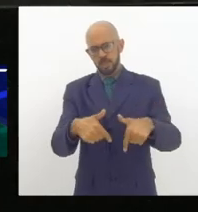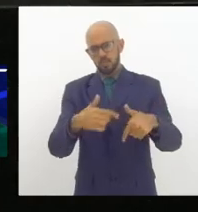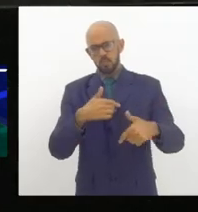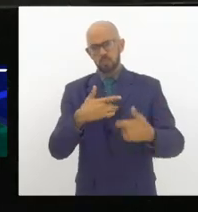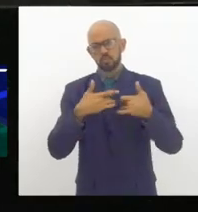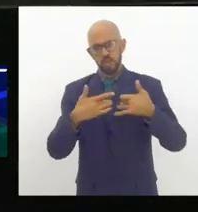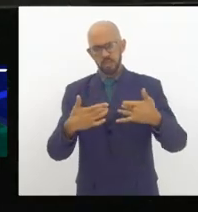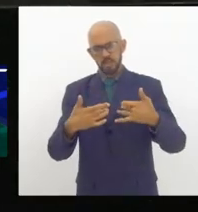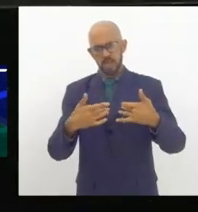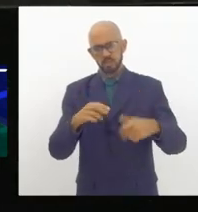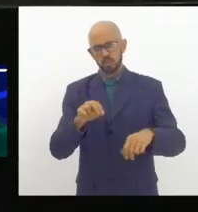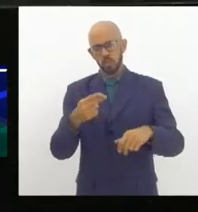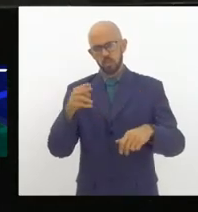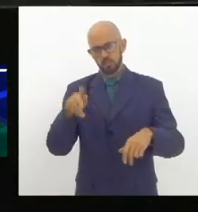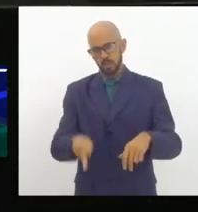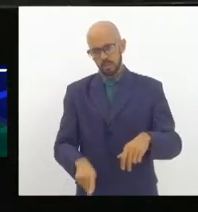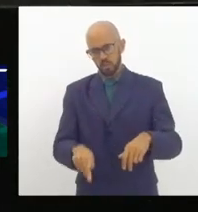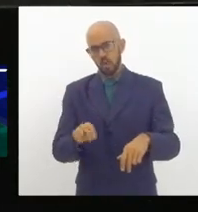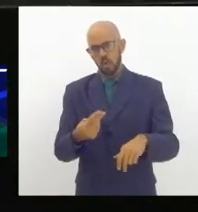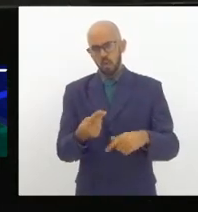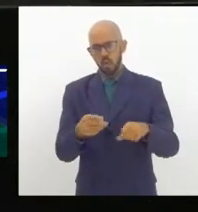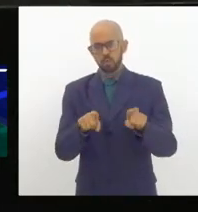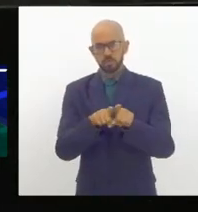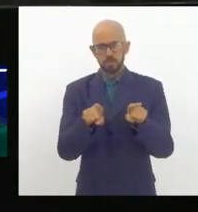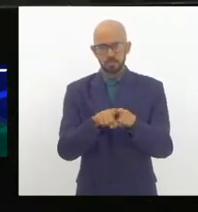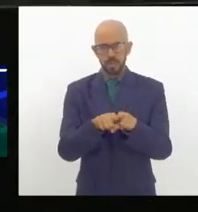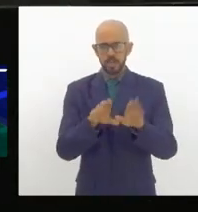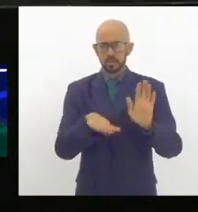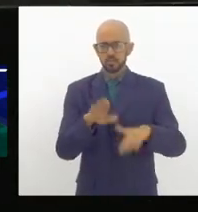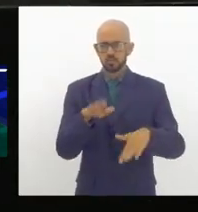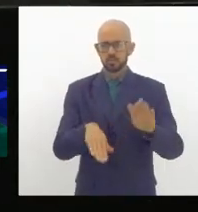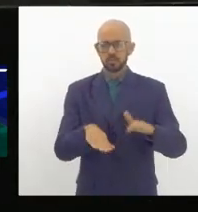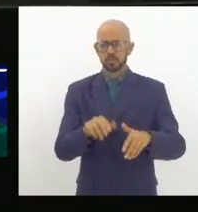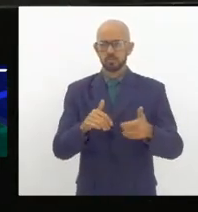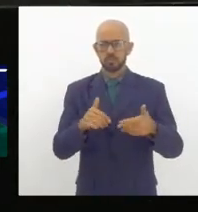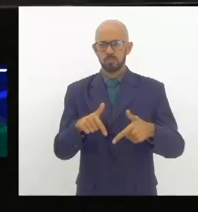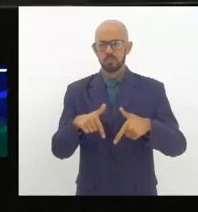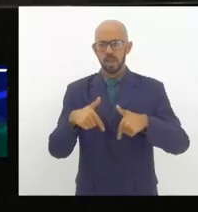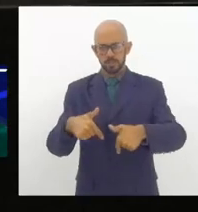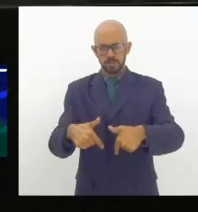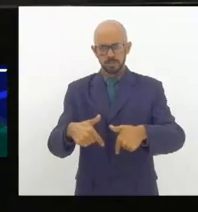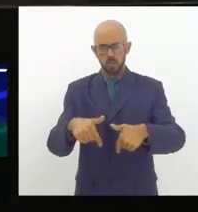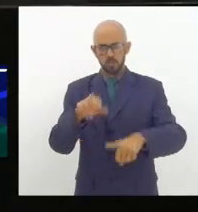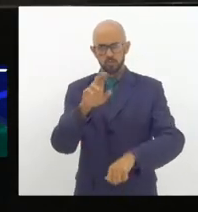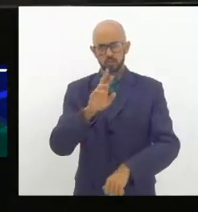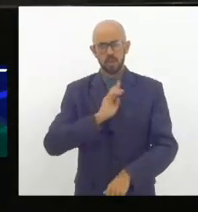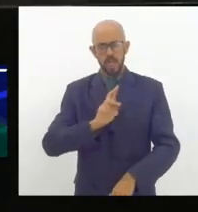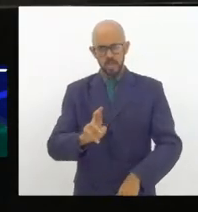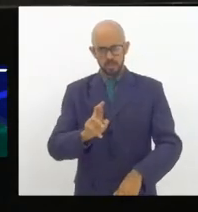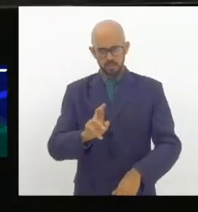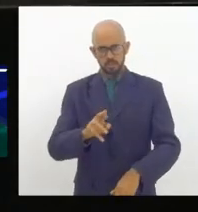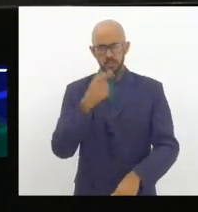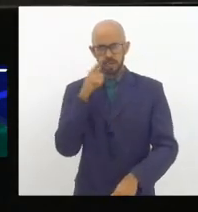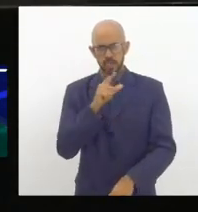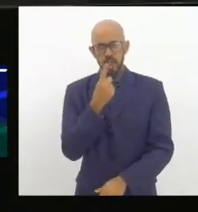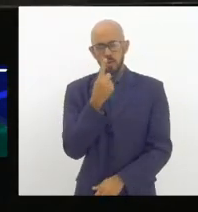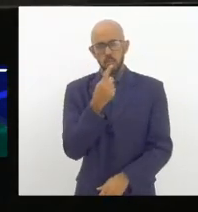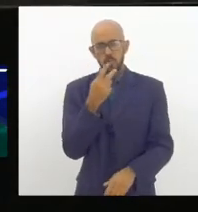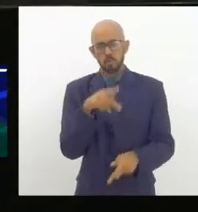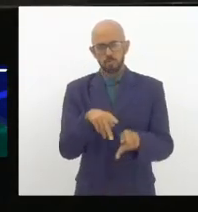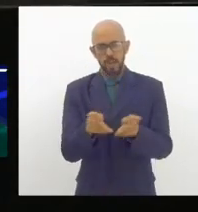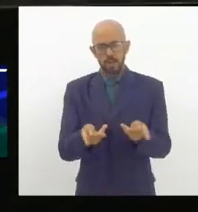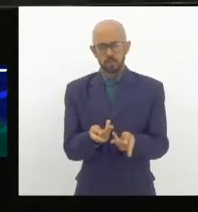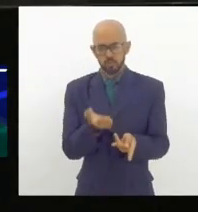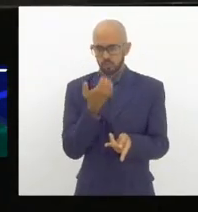quando uma pessoa física ou então até uma ação religiosa para ganhar um prato de